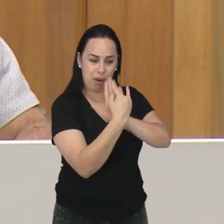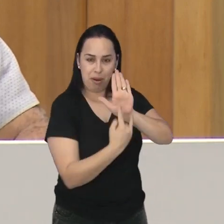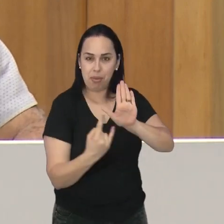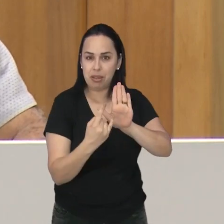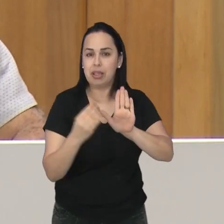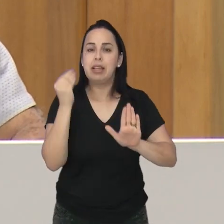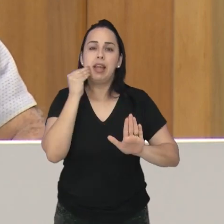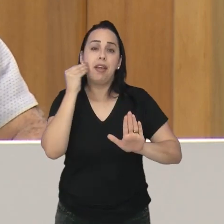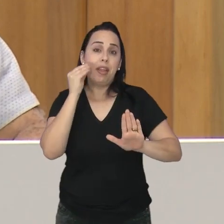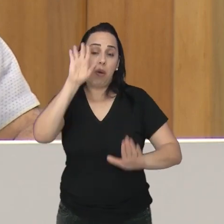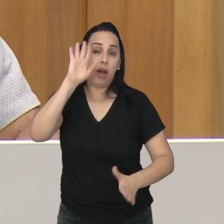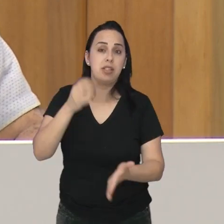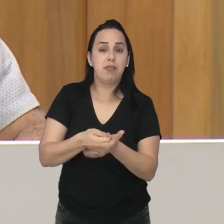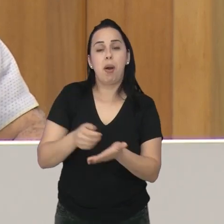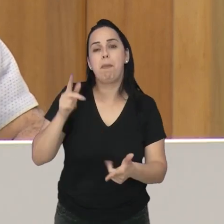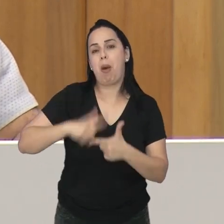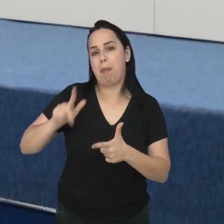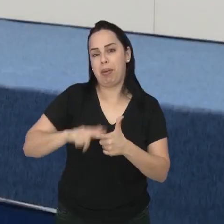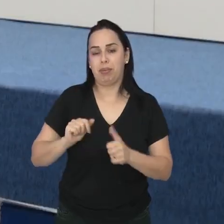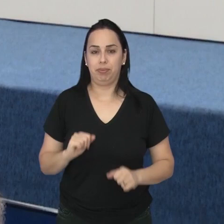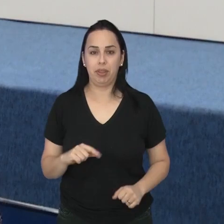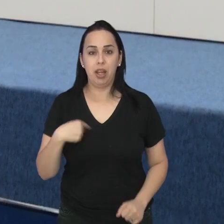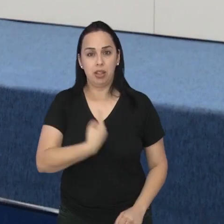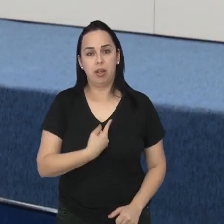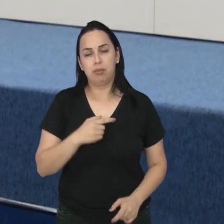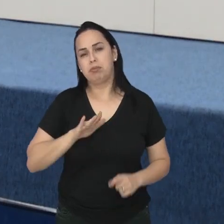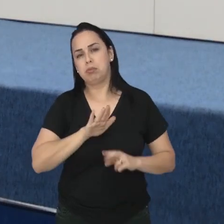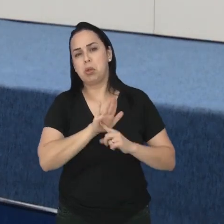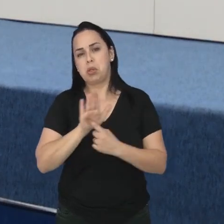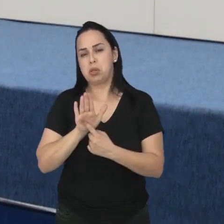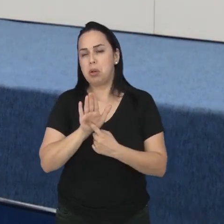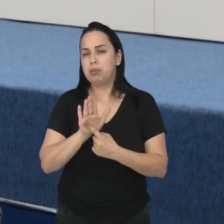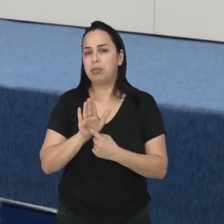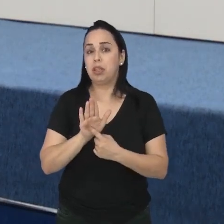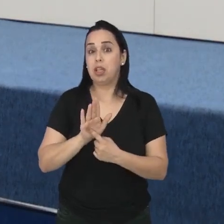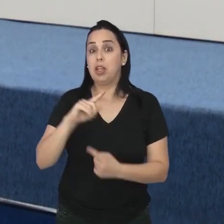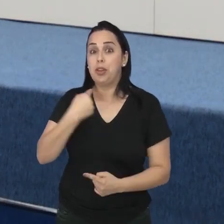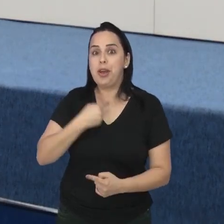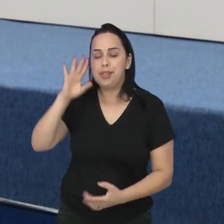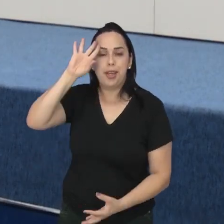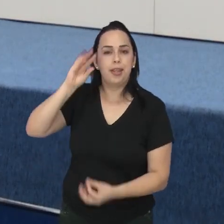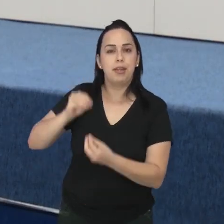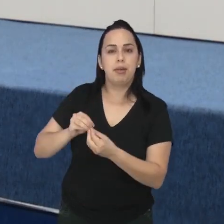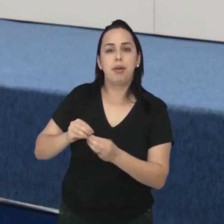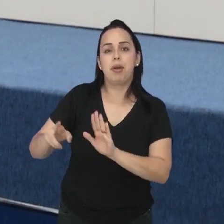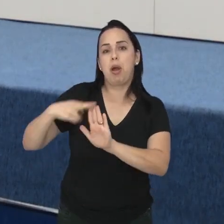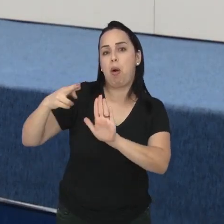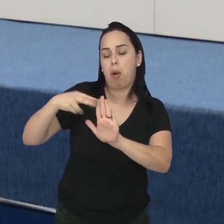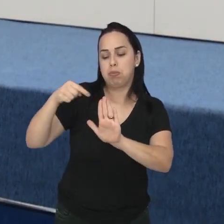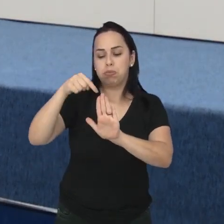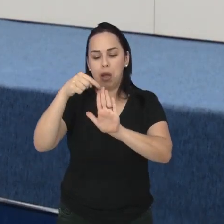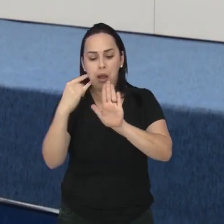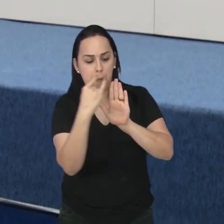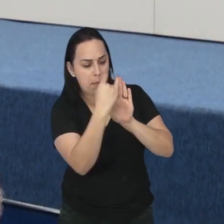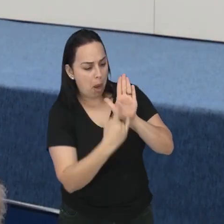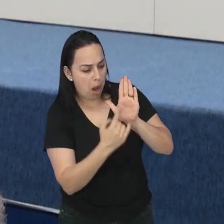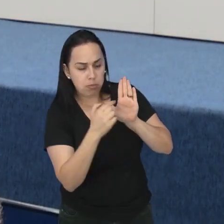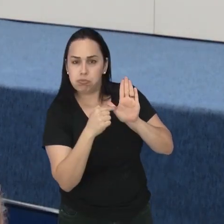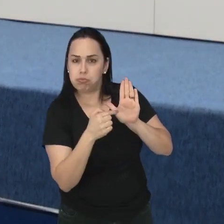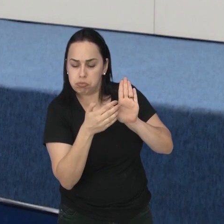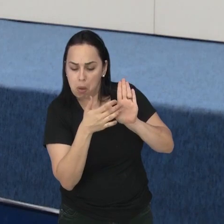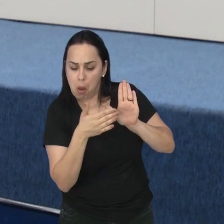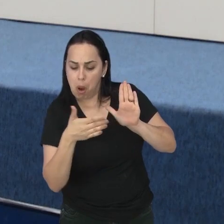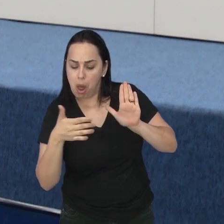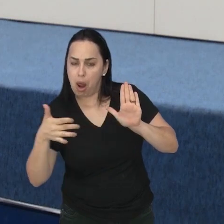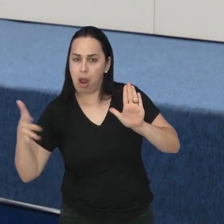buscavam a solução dos problemas no município. A gente apresentou um relatório do jeito que a gente entendeu, assim, que o relatório deveria